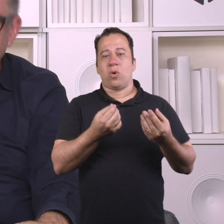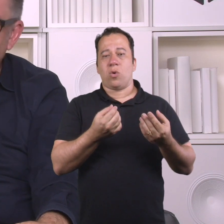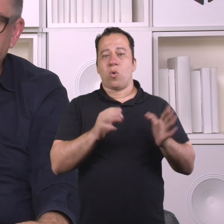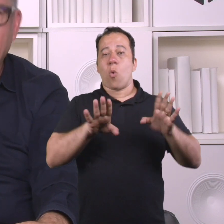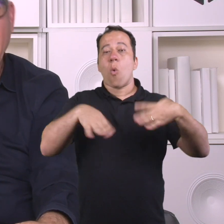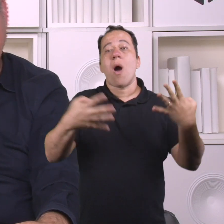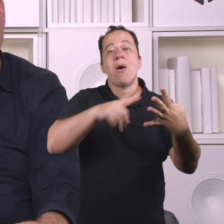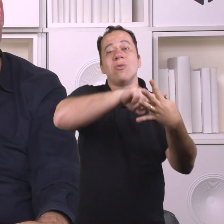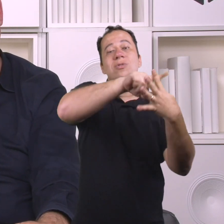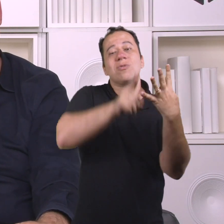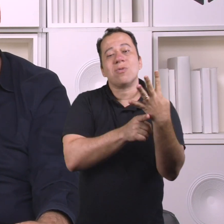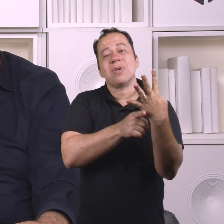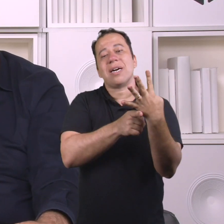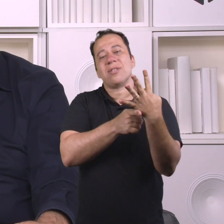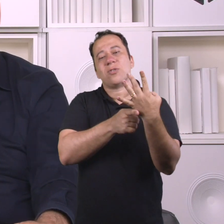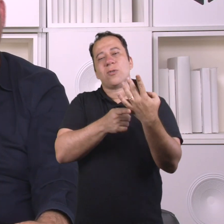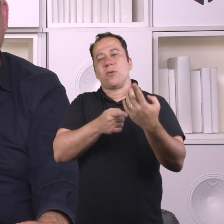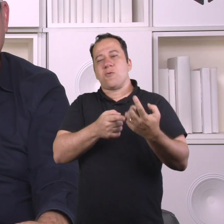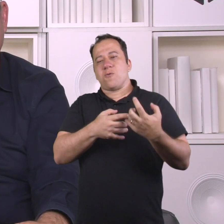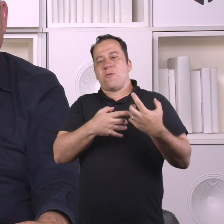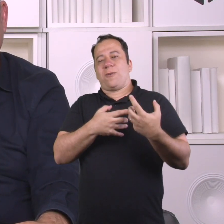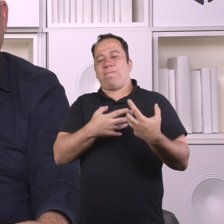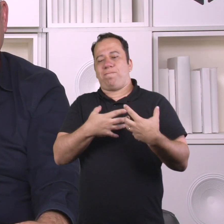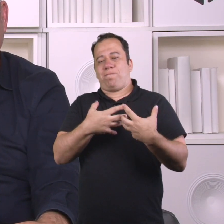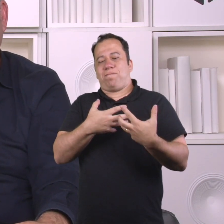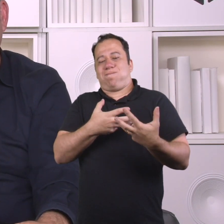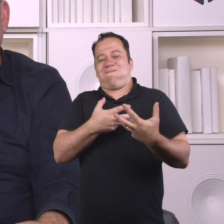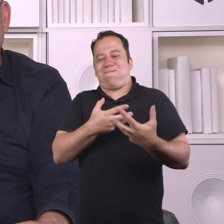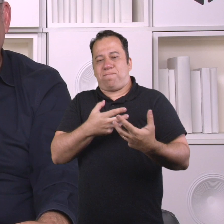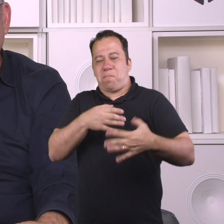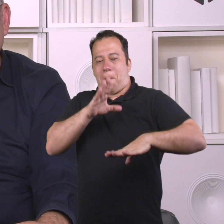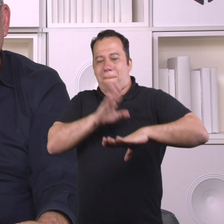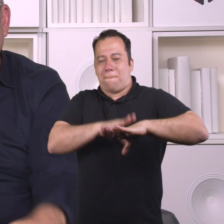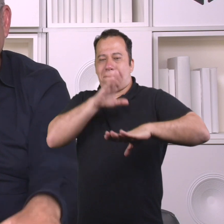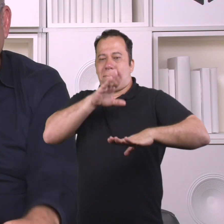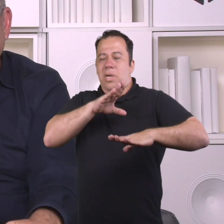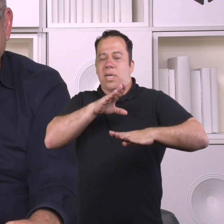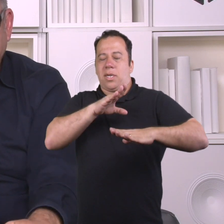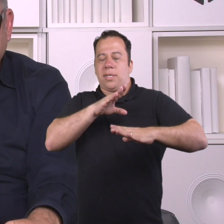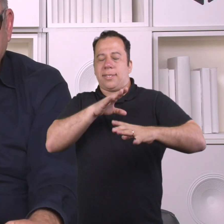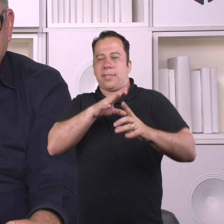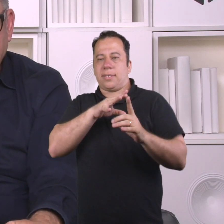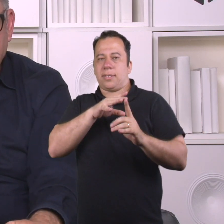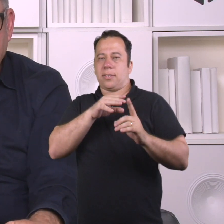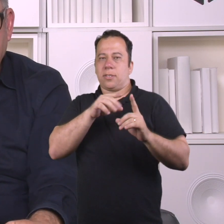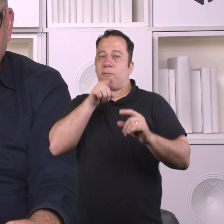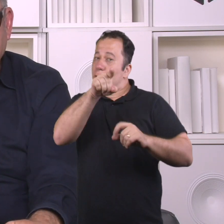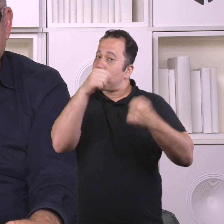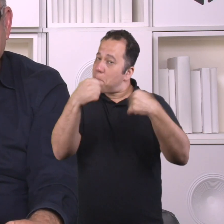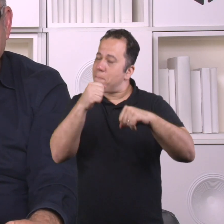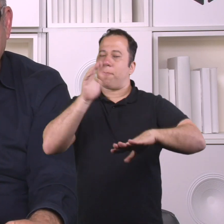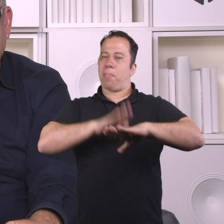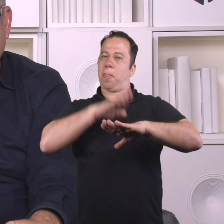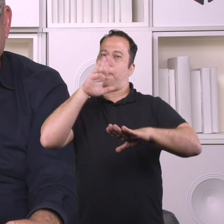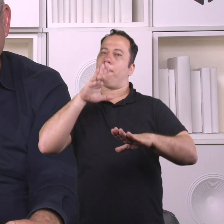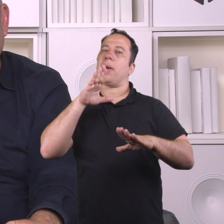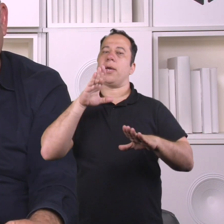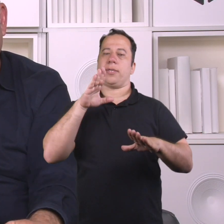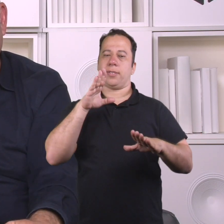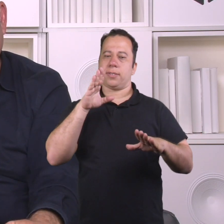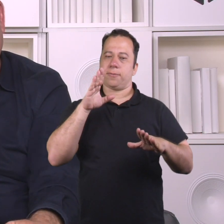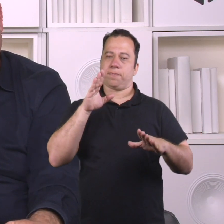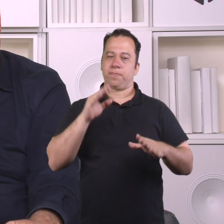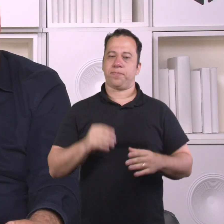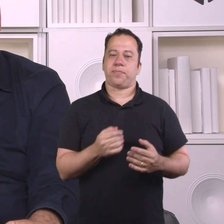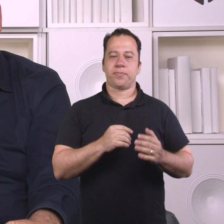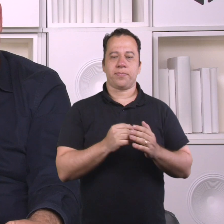Doar, transformar, restituir ou multiplicar? E, por último, eu queria sugerir